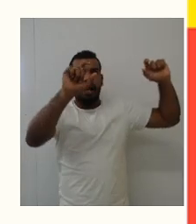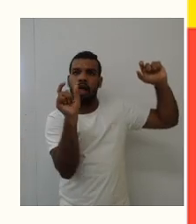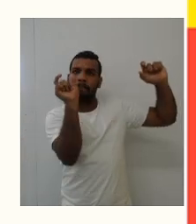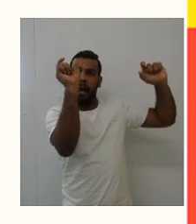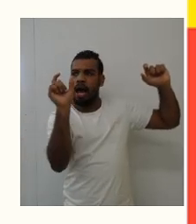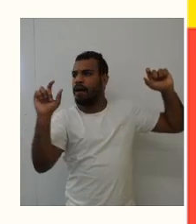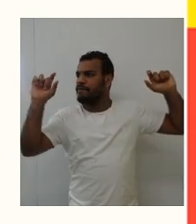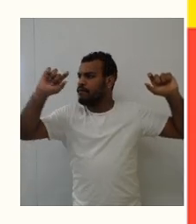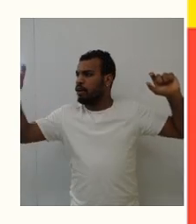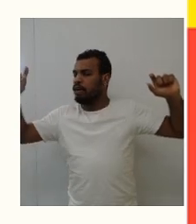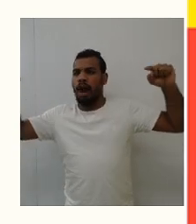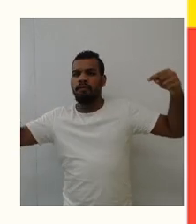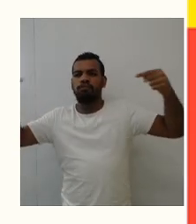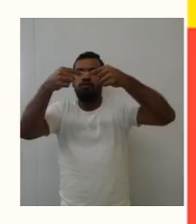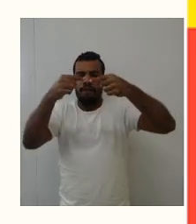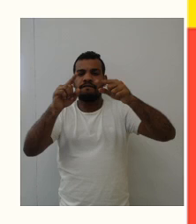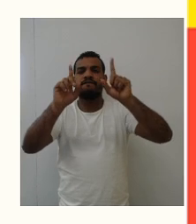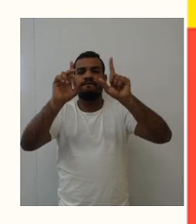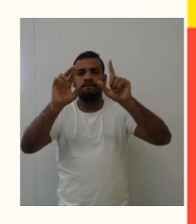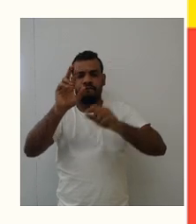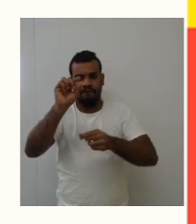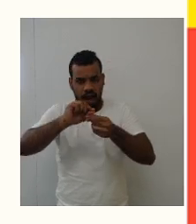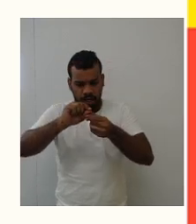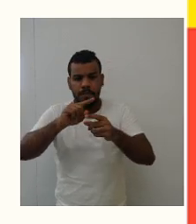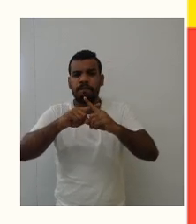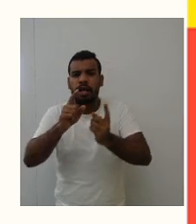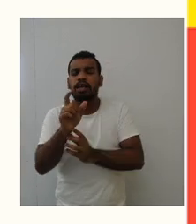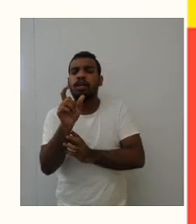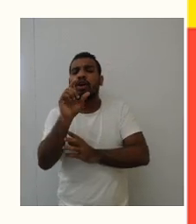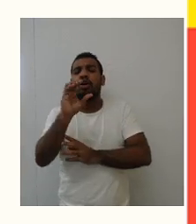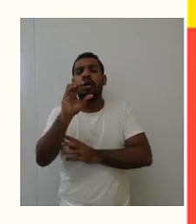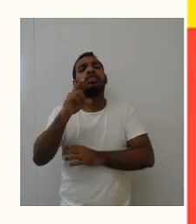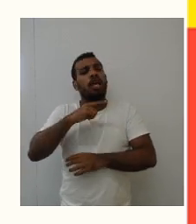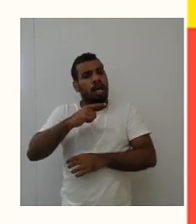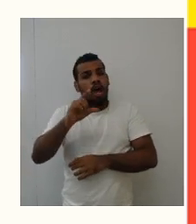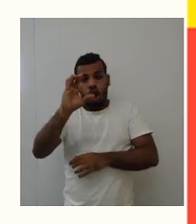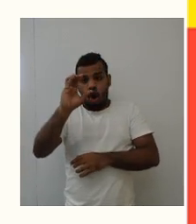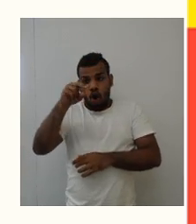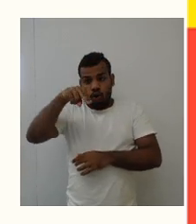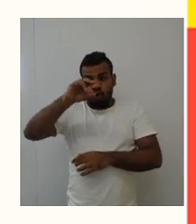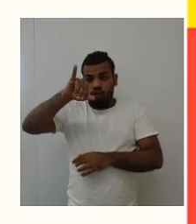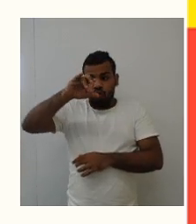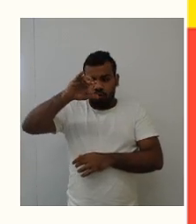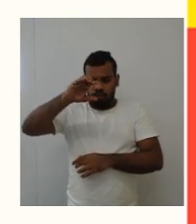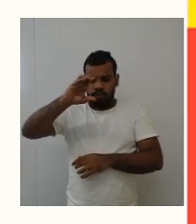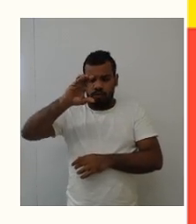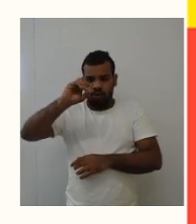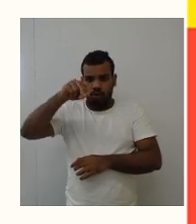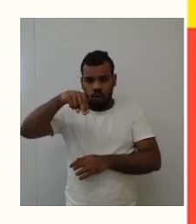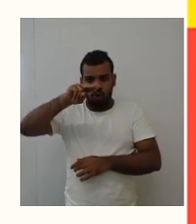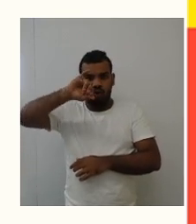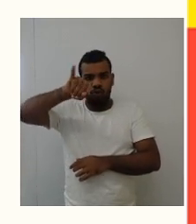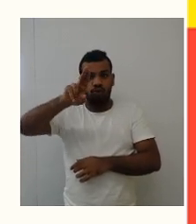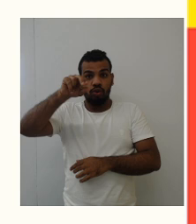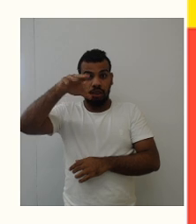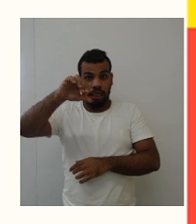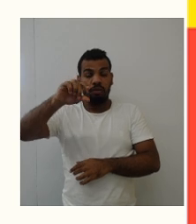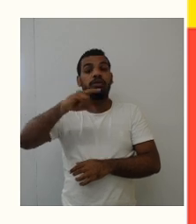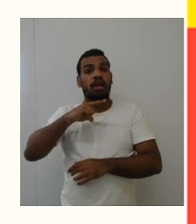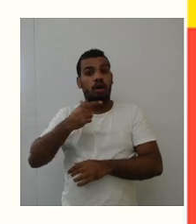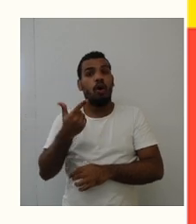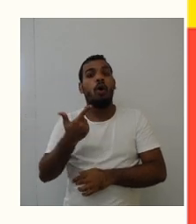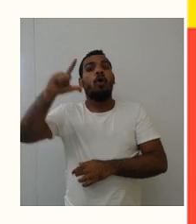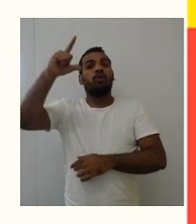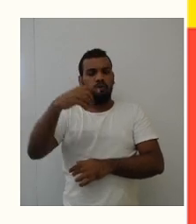isso, elas fazem essa ligação. Mas as conjunções também promovem efeitos de sentido no texto, certo? Então, bora para os